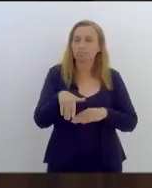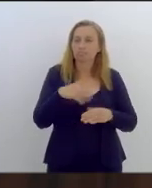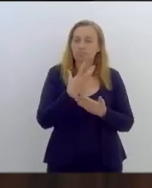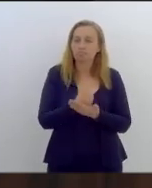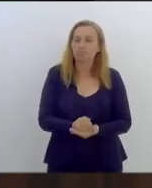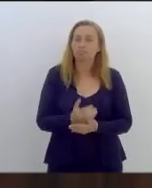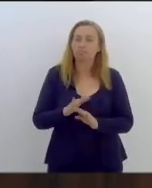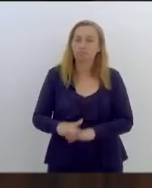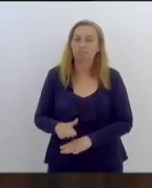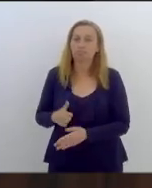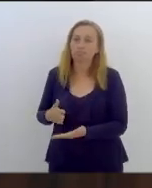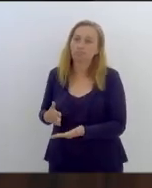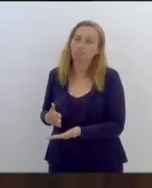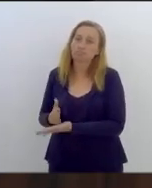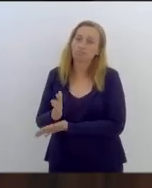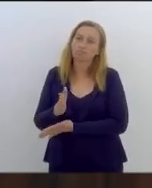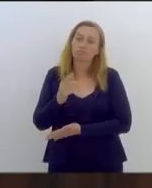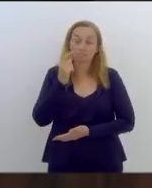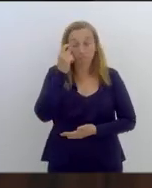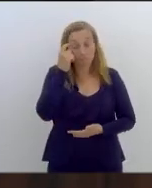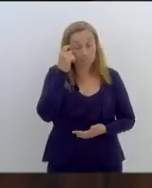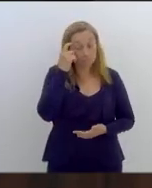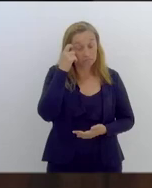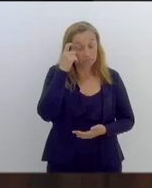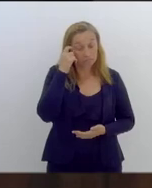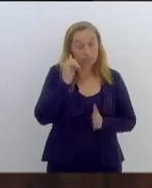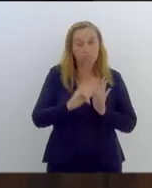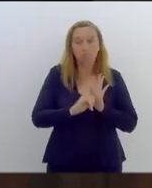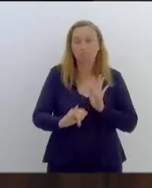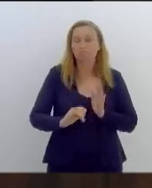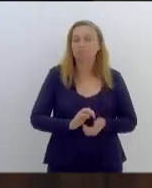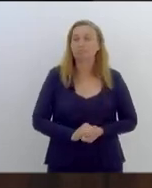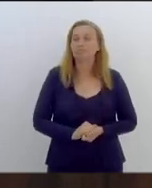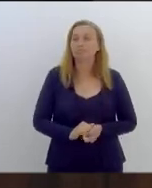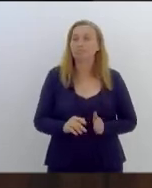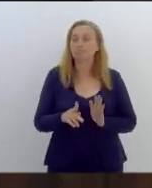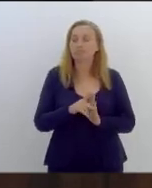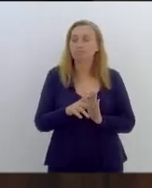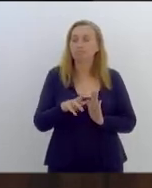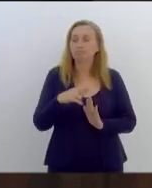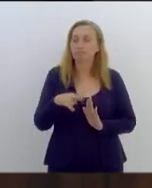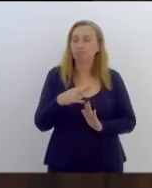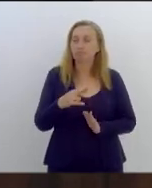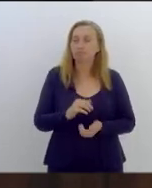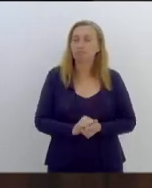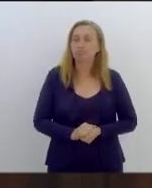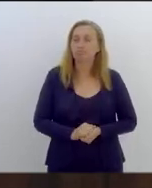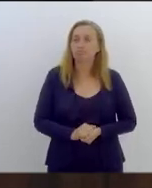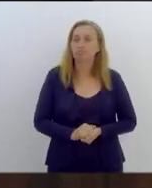votação, os senhores que aprovam, permaneça como estão, aprovado, vai à promulgação. Projeto de resolução